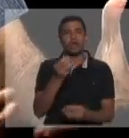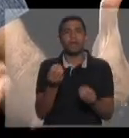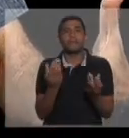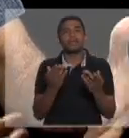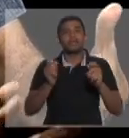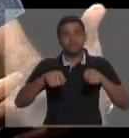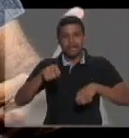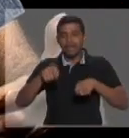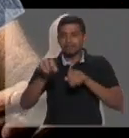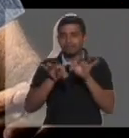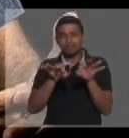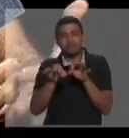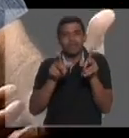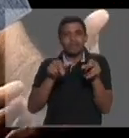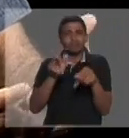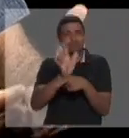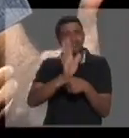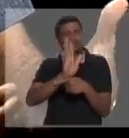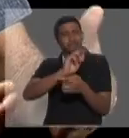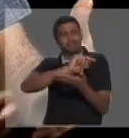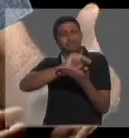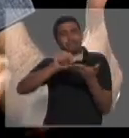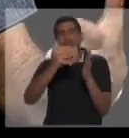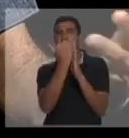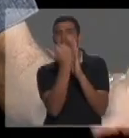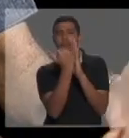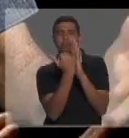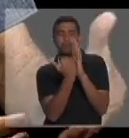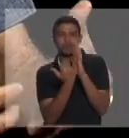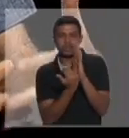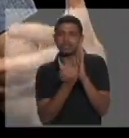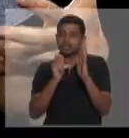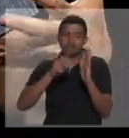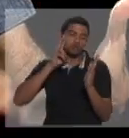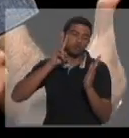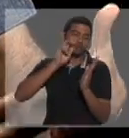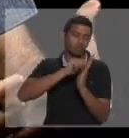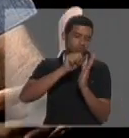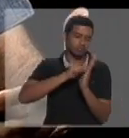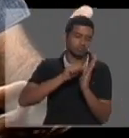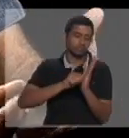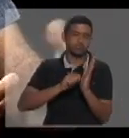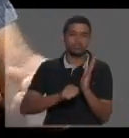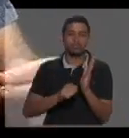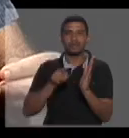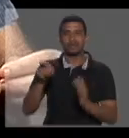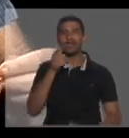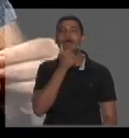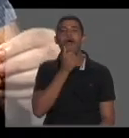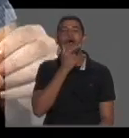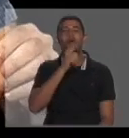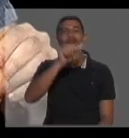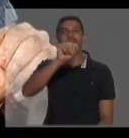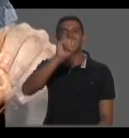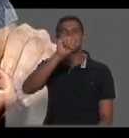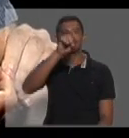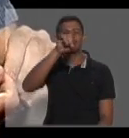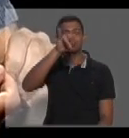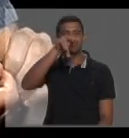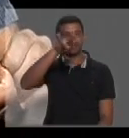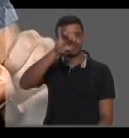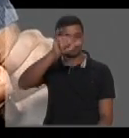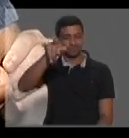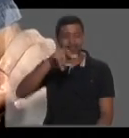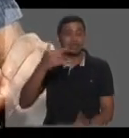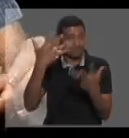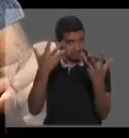a realização de uma série não, mais do que uma série, fazer um documentário. O Sidney